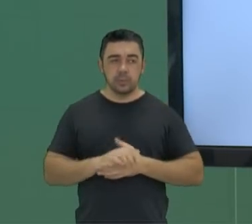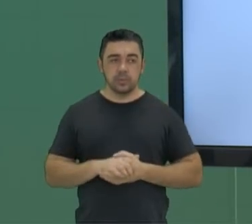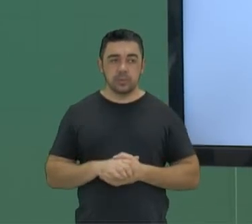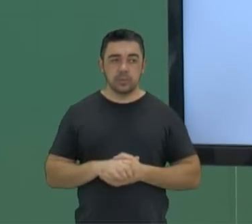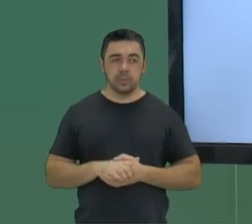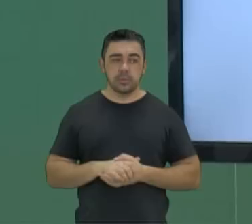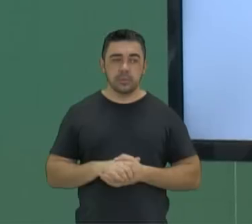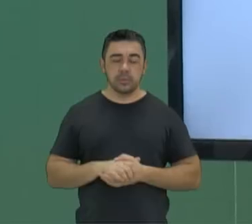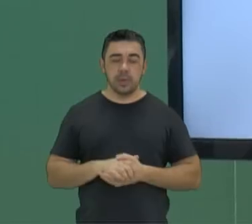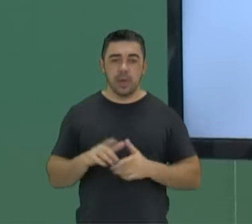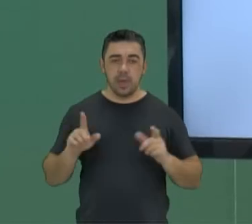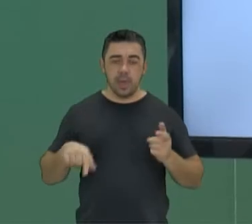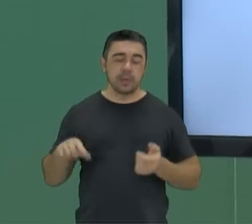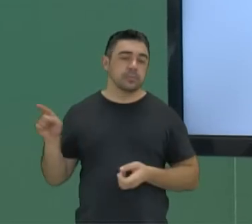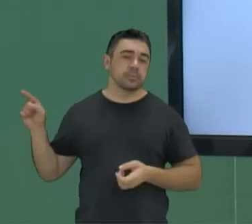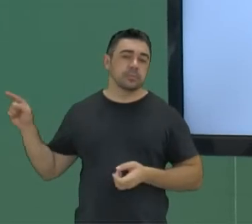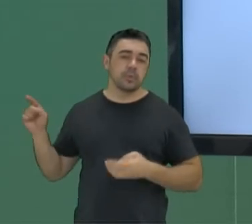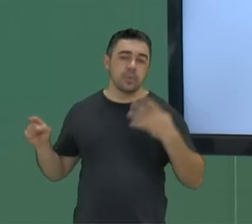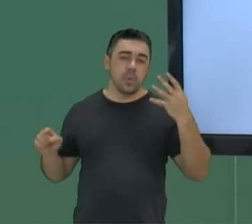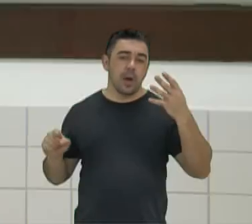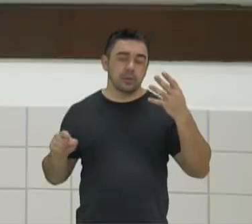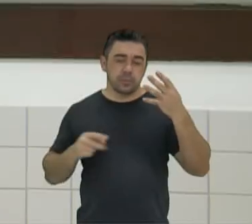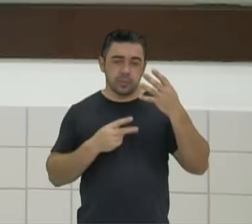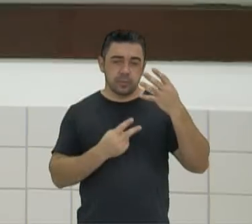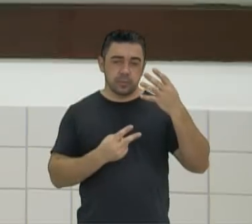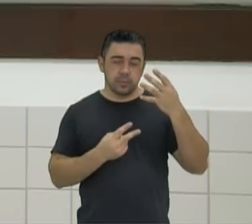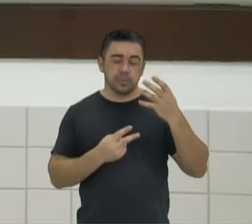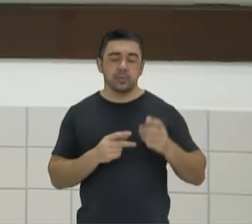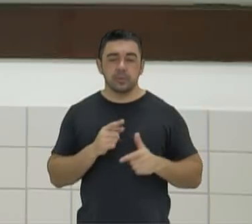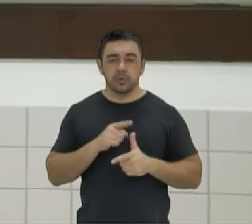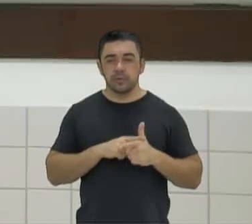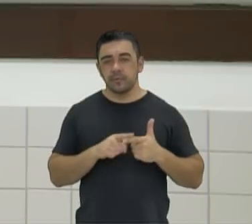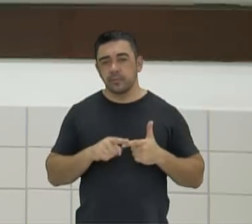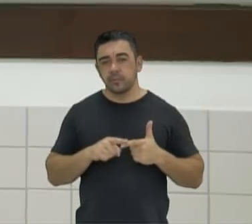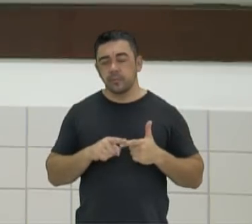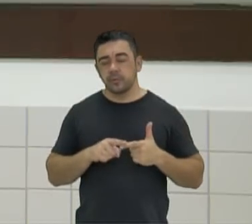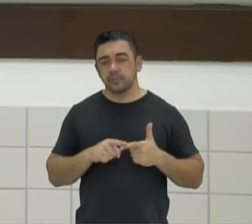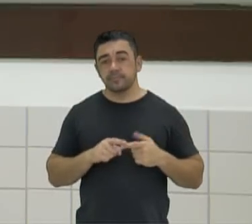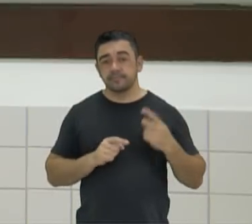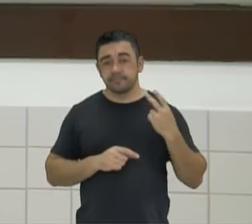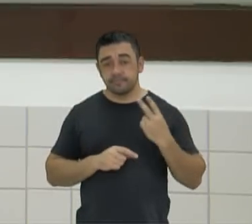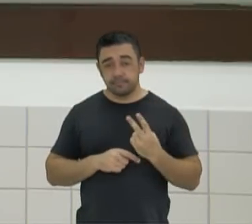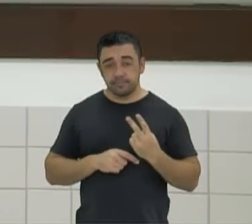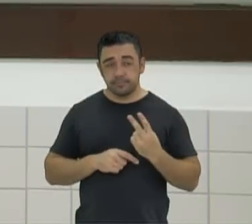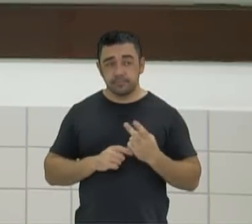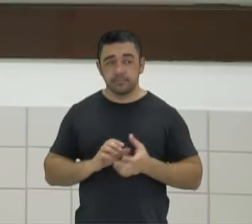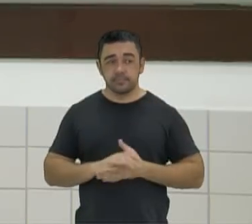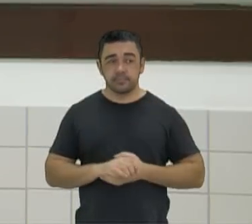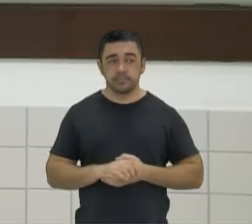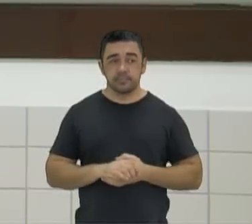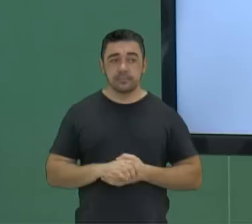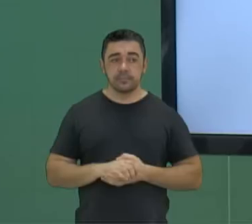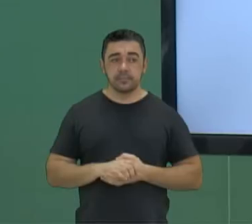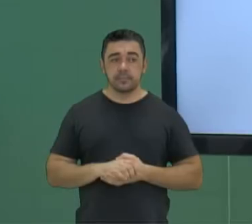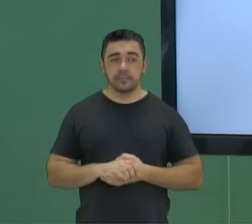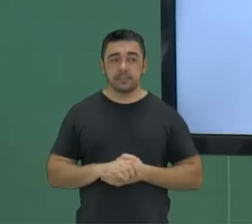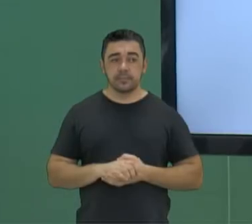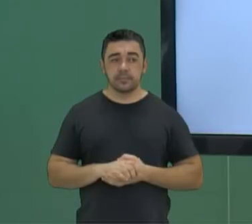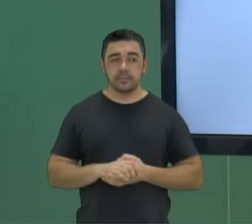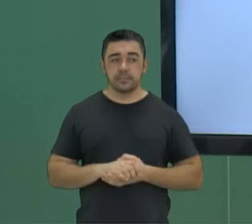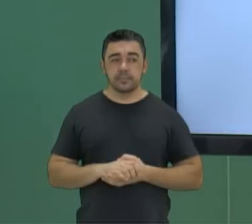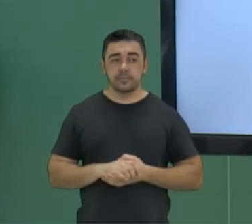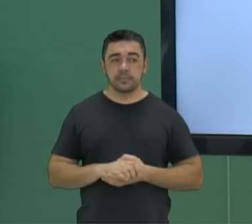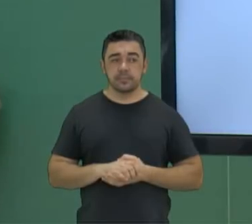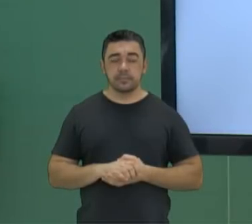Aqui eu tenho como se fosse uma divisão. Quanto que é 4 dividido por 2? 2